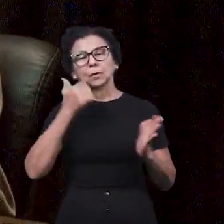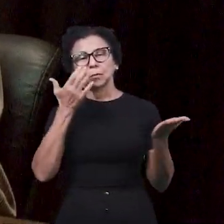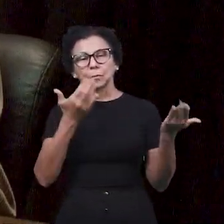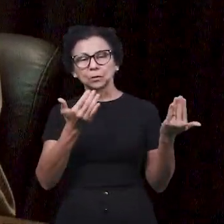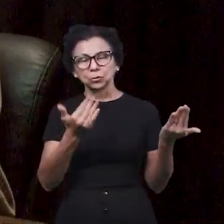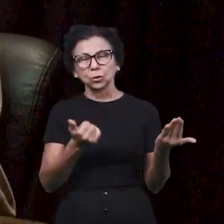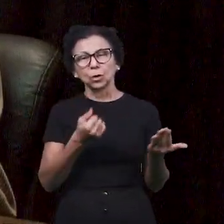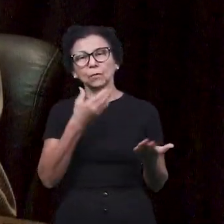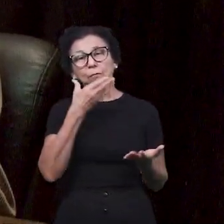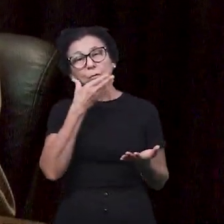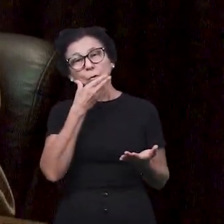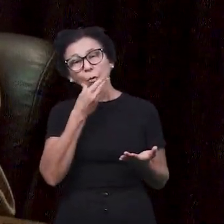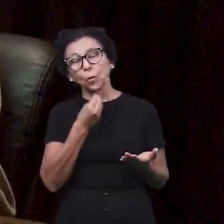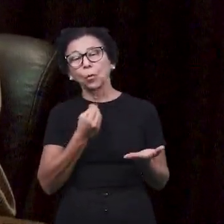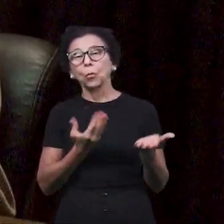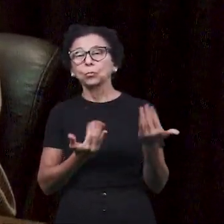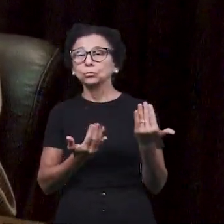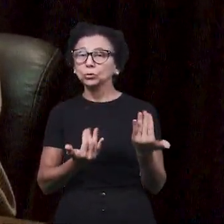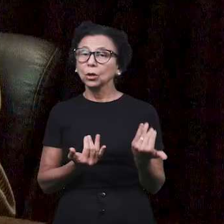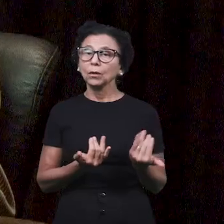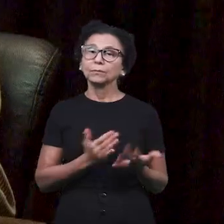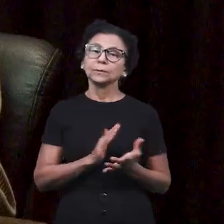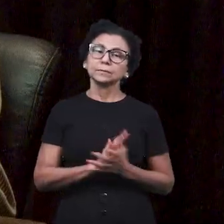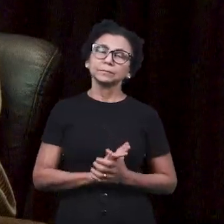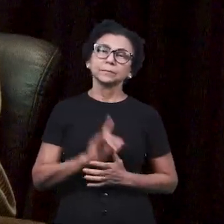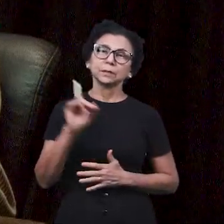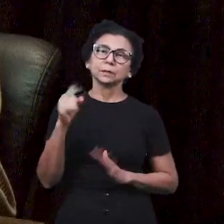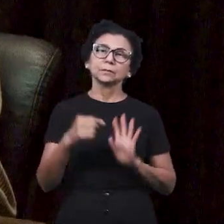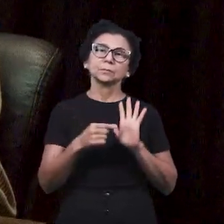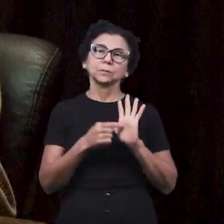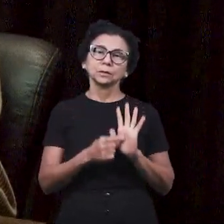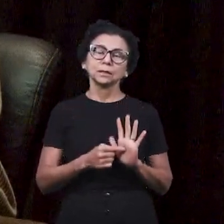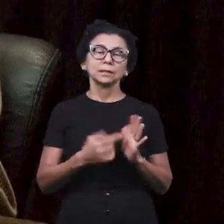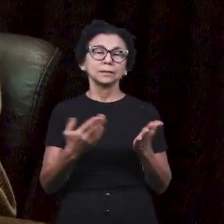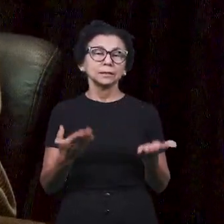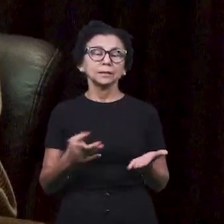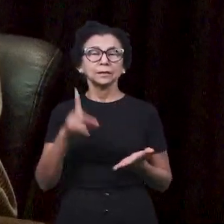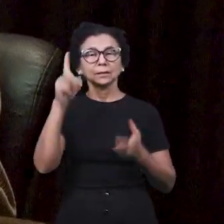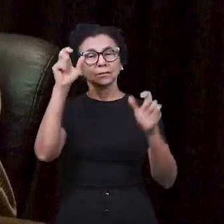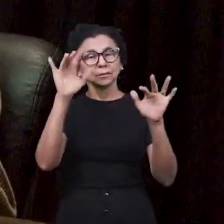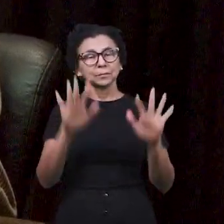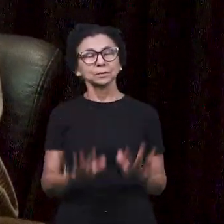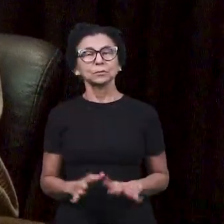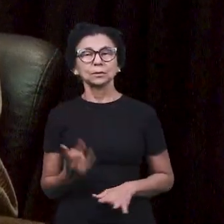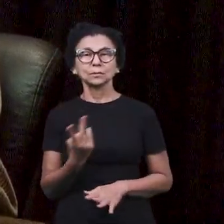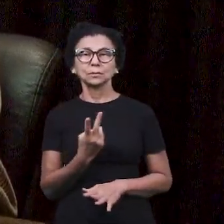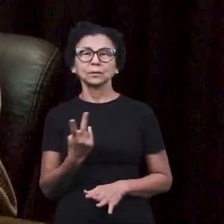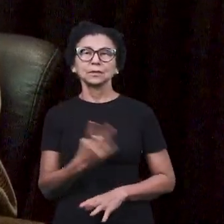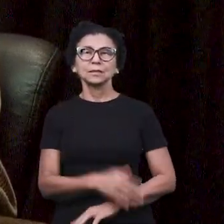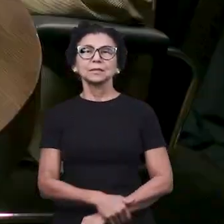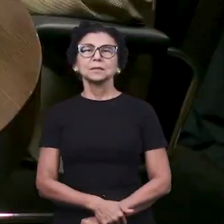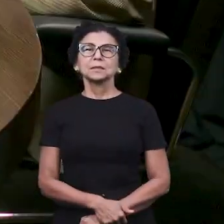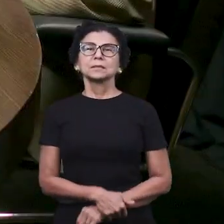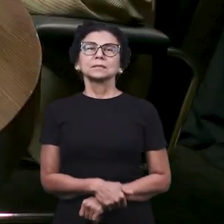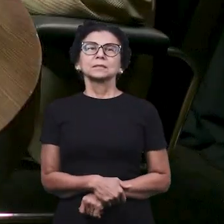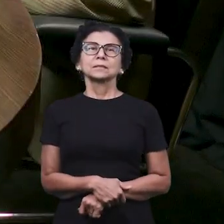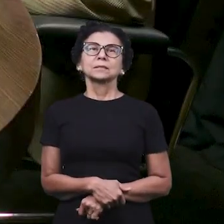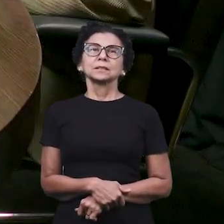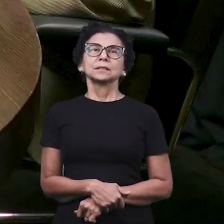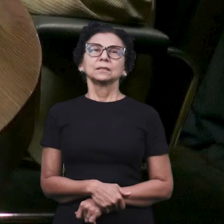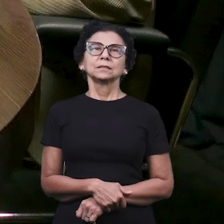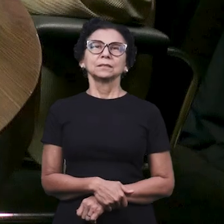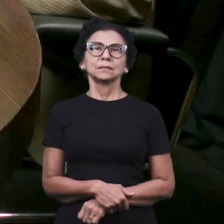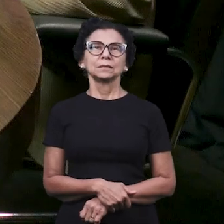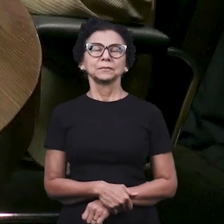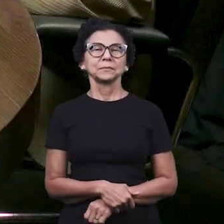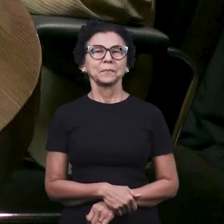vai dar para ela o seu prometido, e assim a felicidade, a bênção do Senhor será sobre a vida deles. É interessante, né,